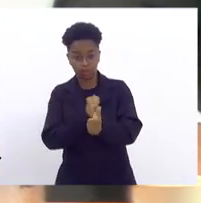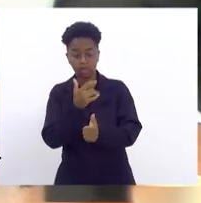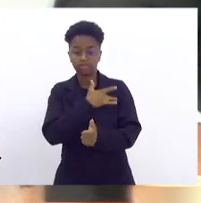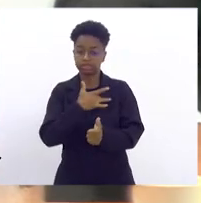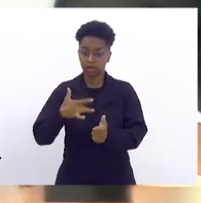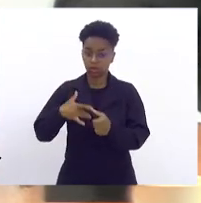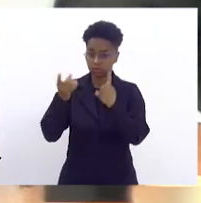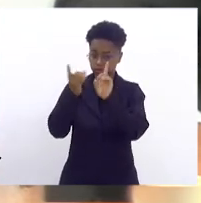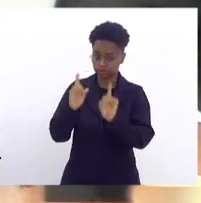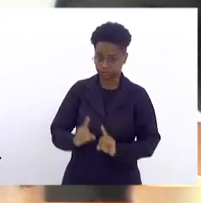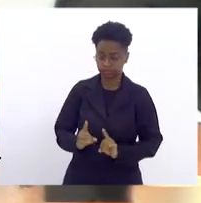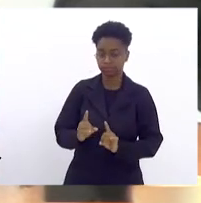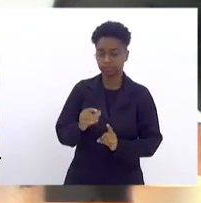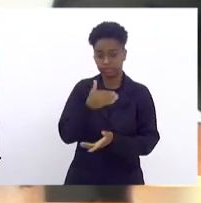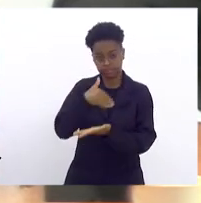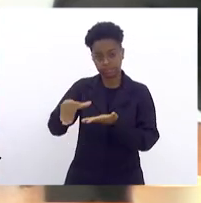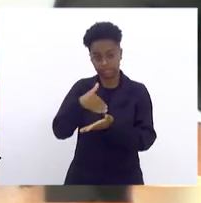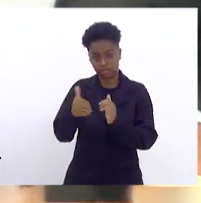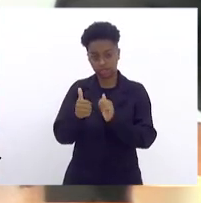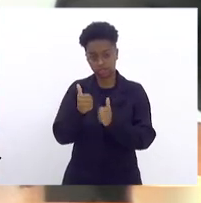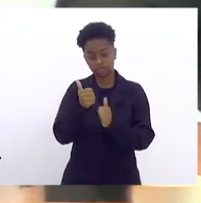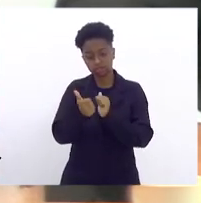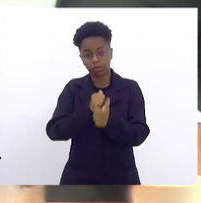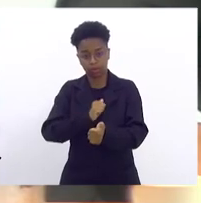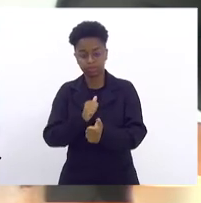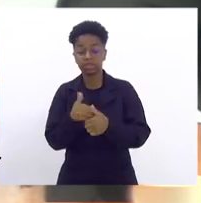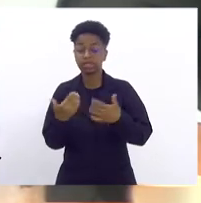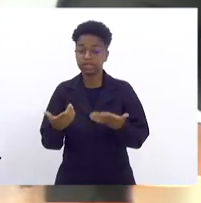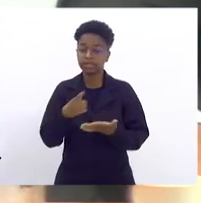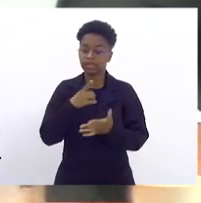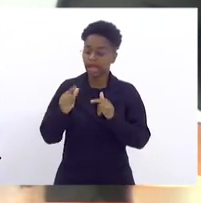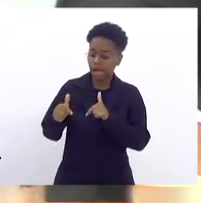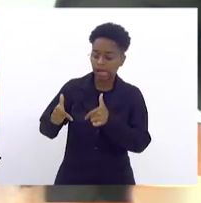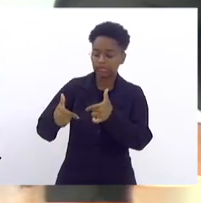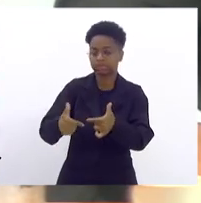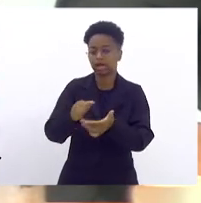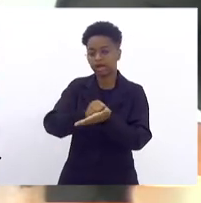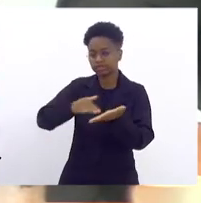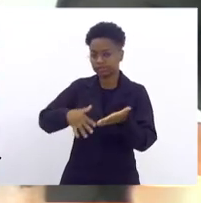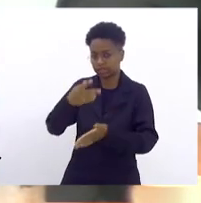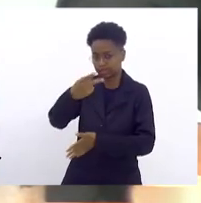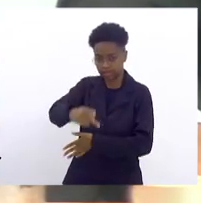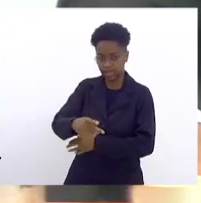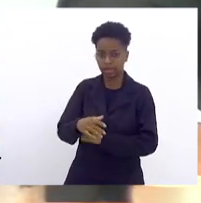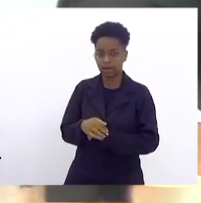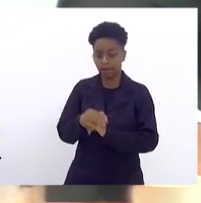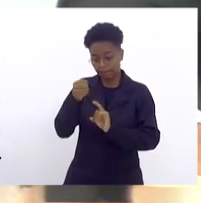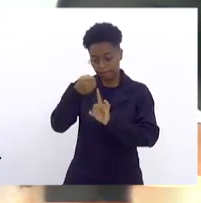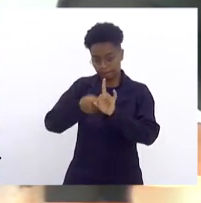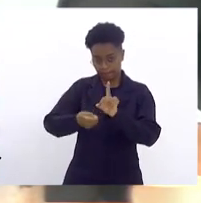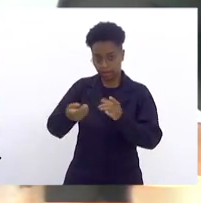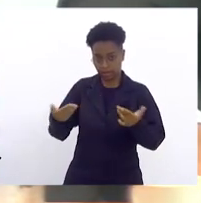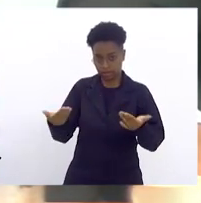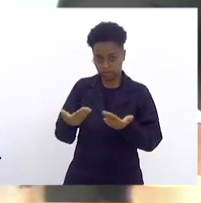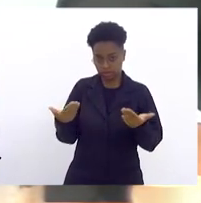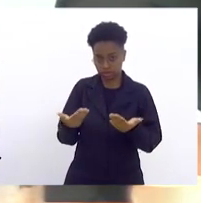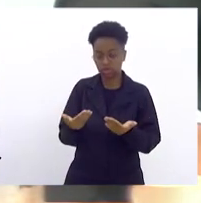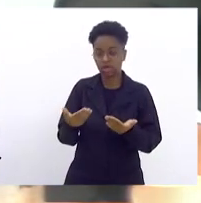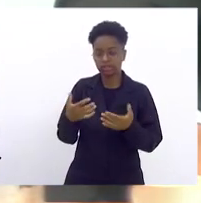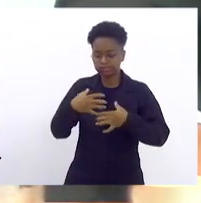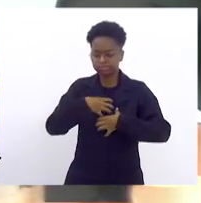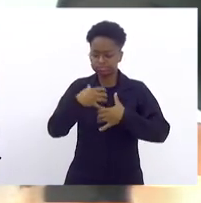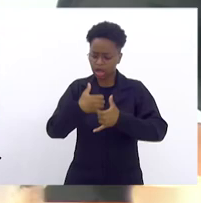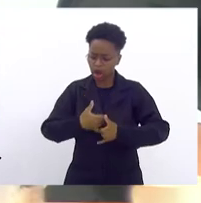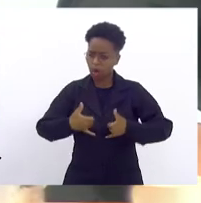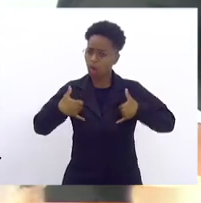de Esporte e uma iniciativa da atividade dele lá este mês tem mexido de